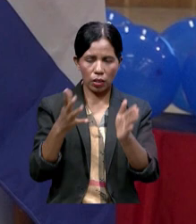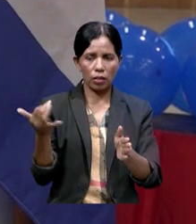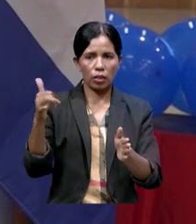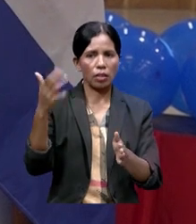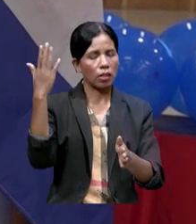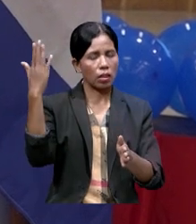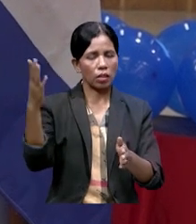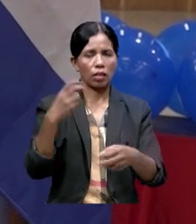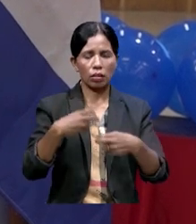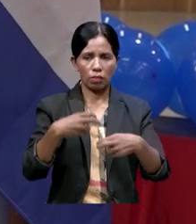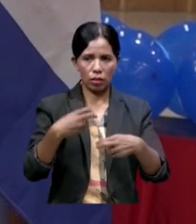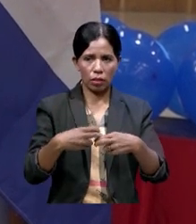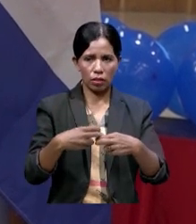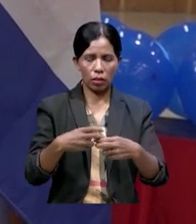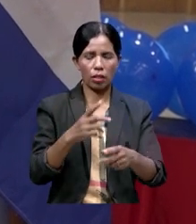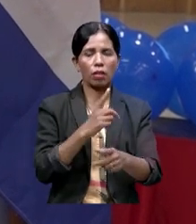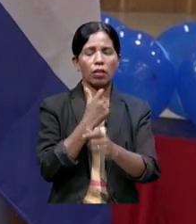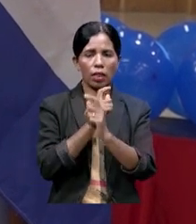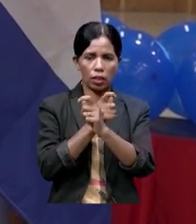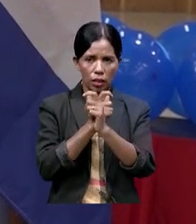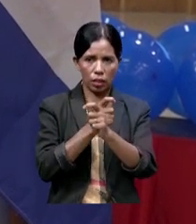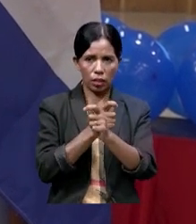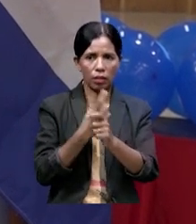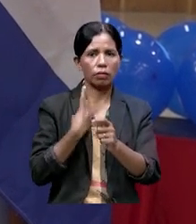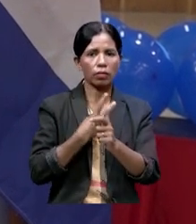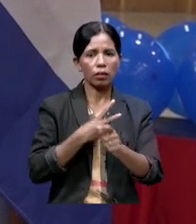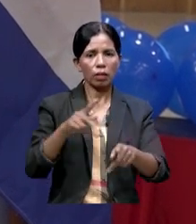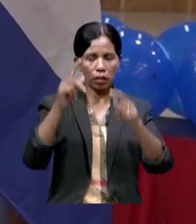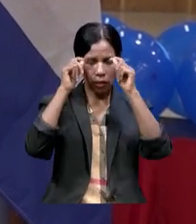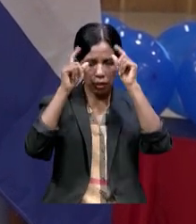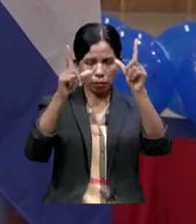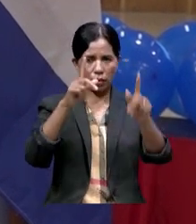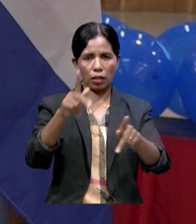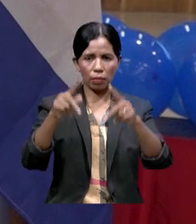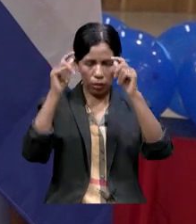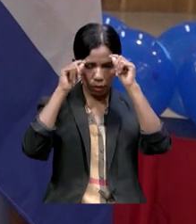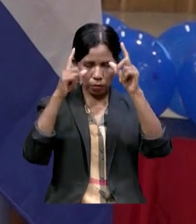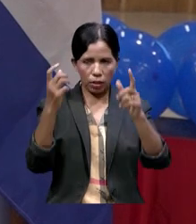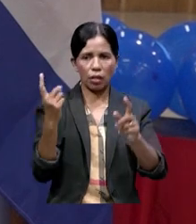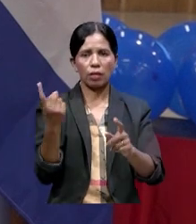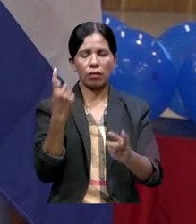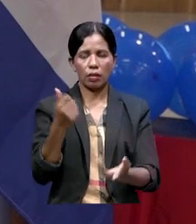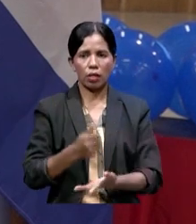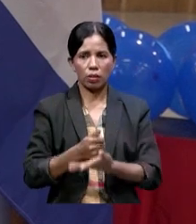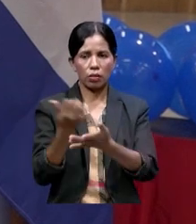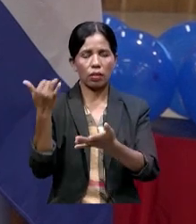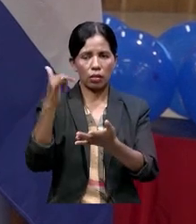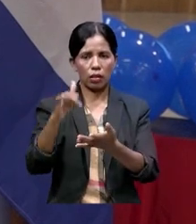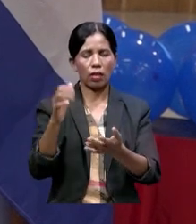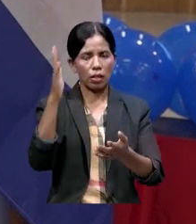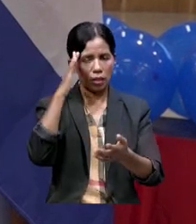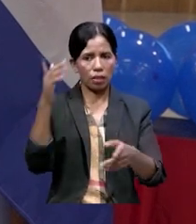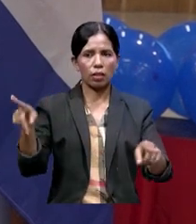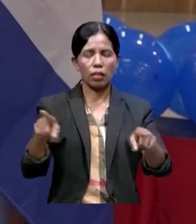ye desafios ba ya lingua tetum ve como ita timoroan populasaun timor sempre ajuda sira no considera sira hane